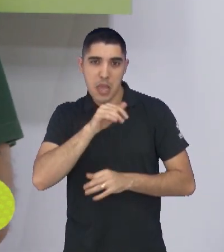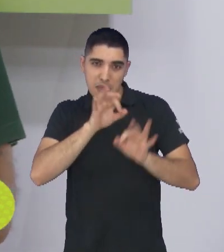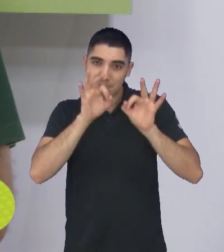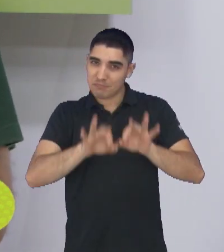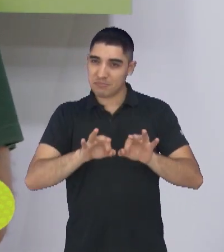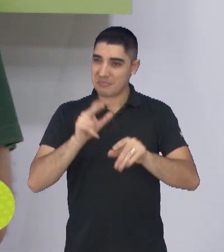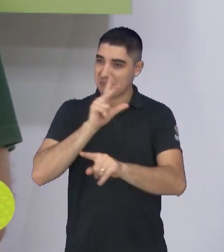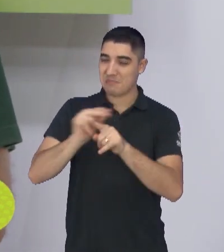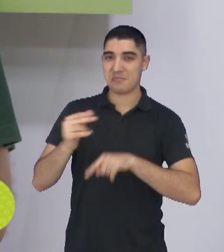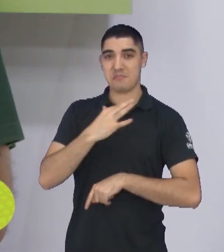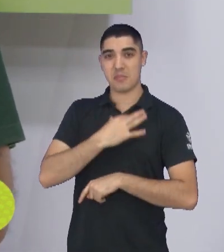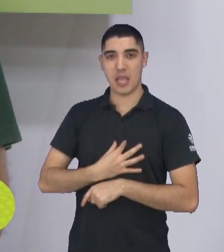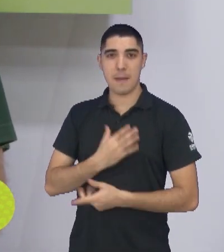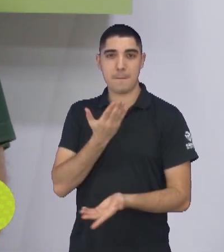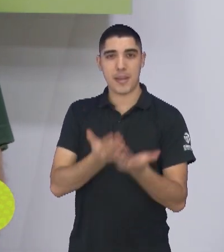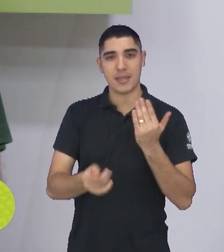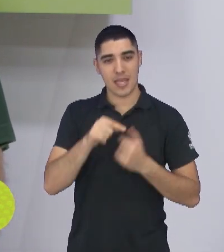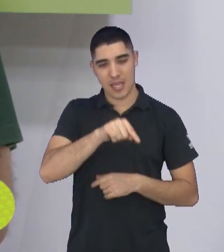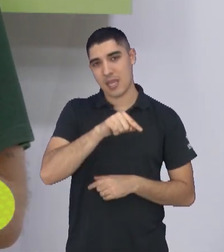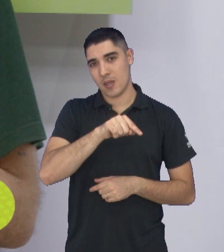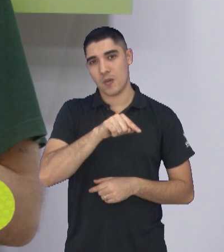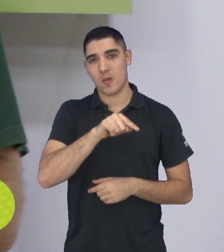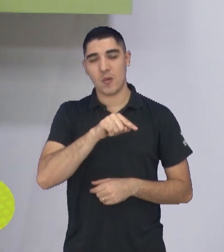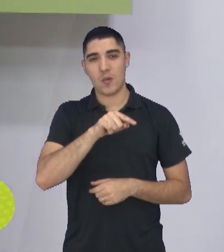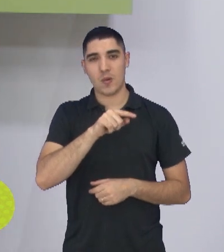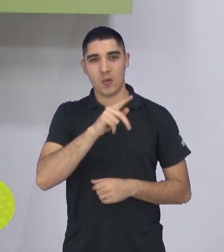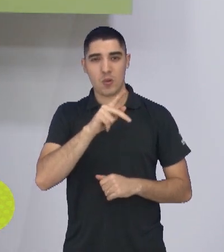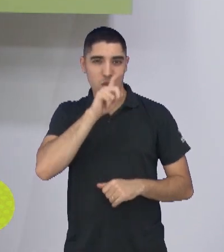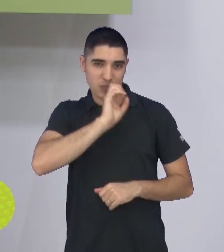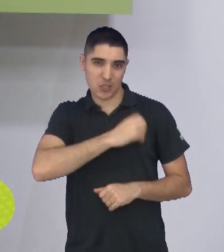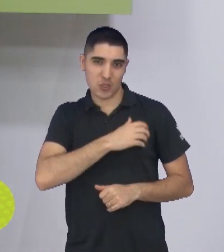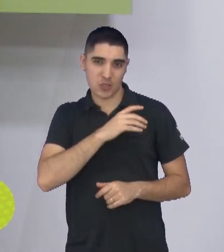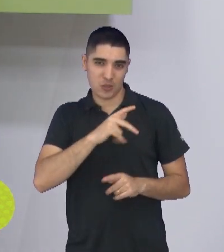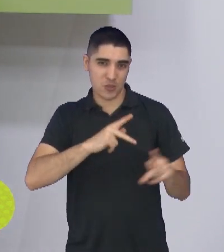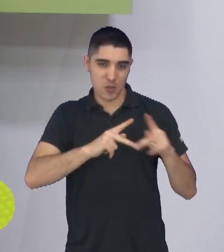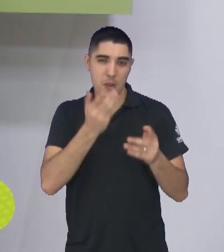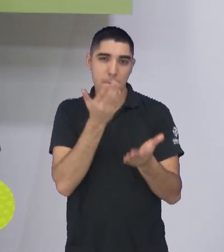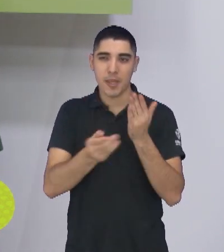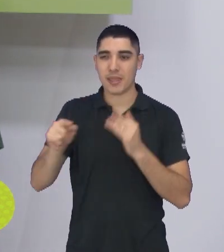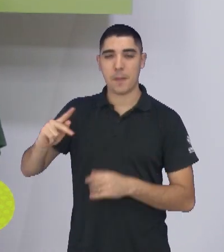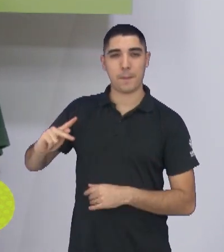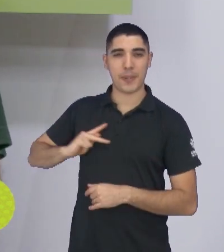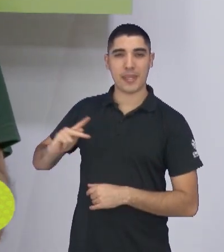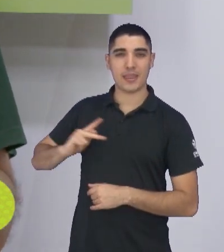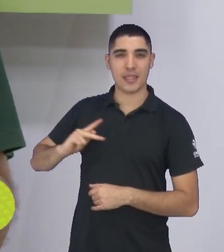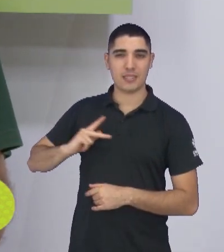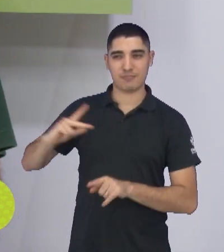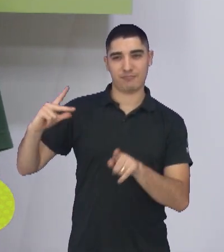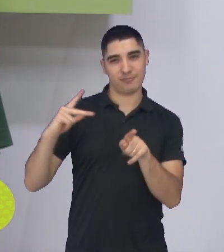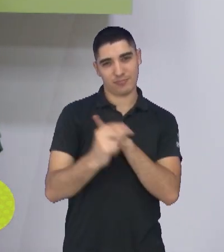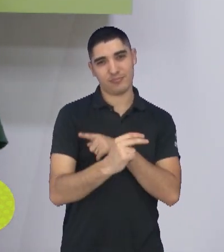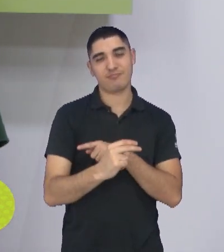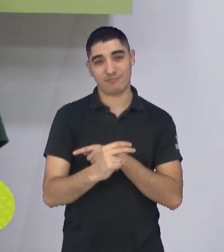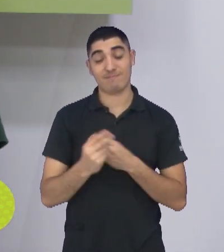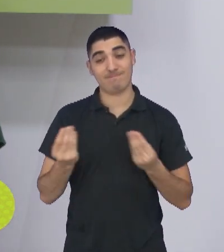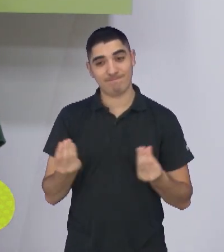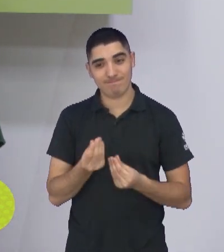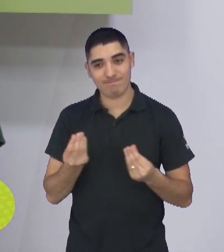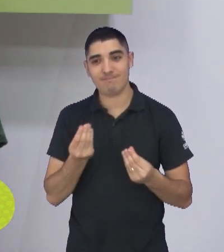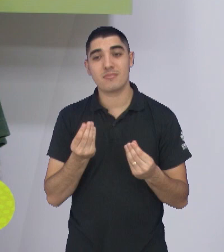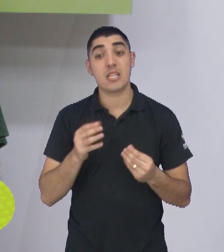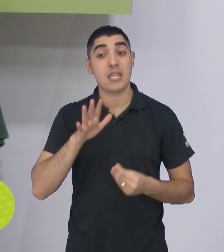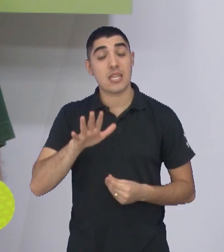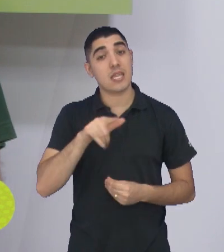aí. São José perdeu para Pinda 1-0 nas quartas de final. Então, foi uma grande zebra e a